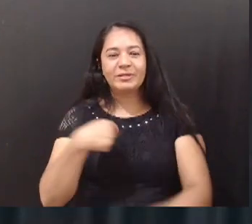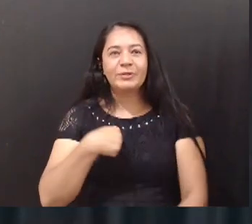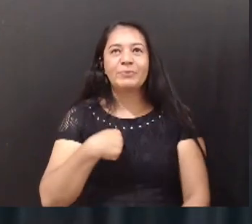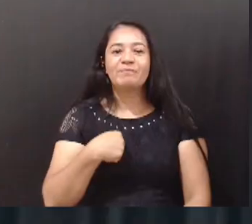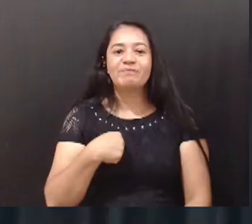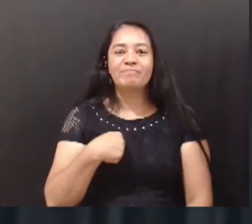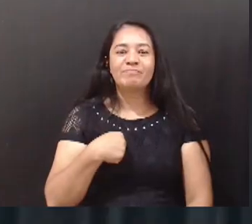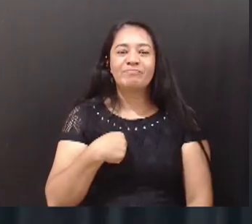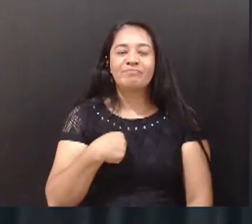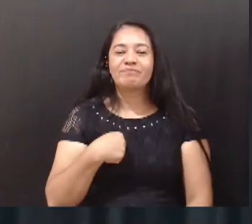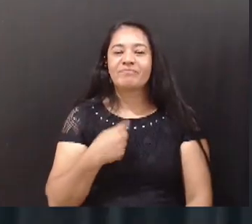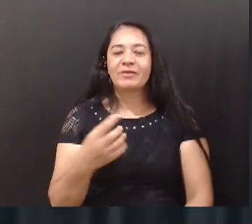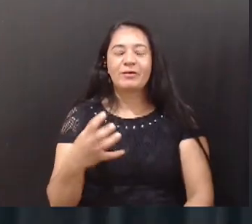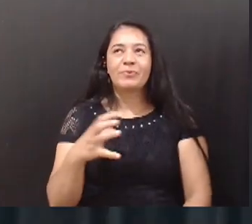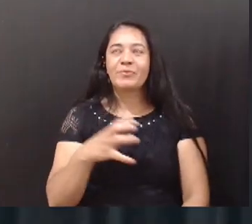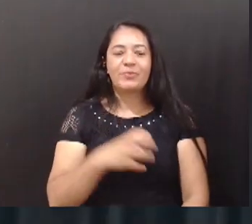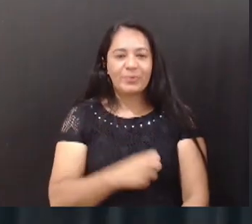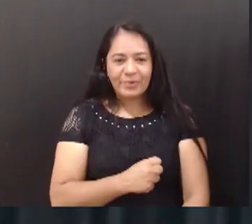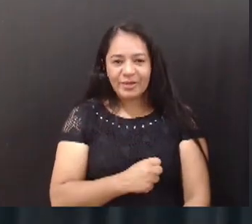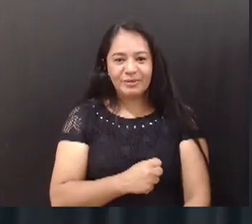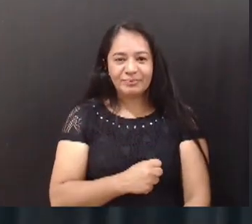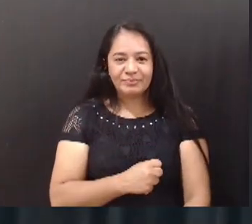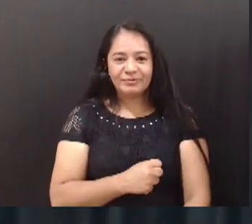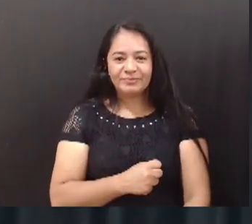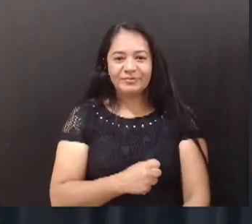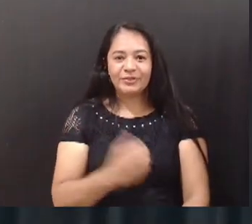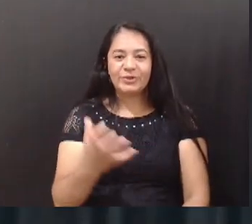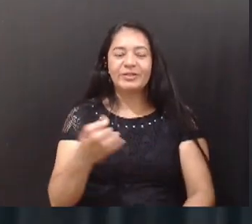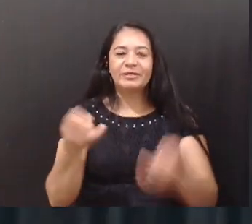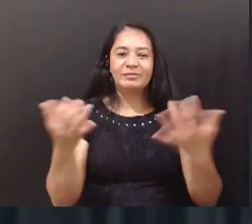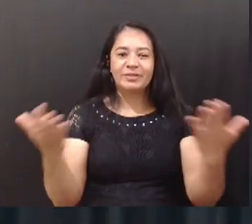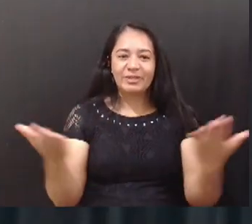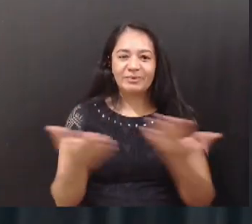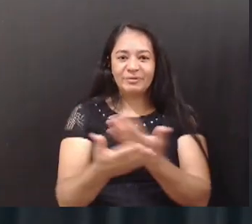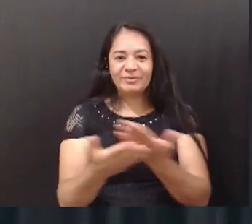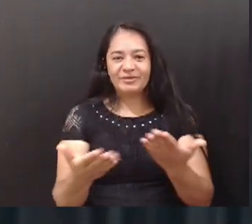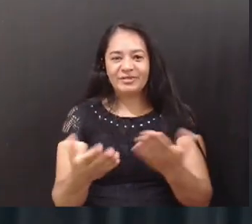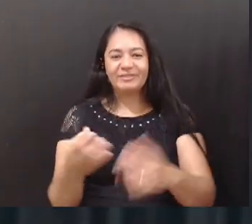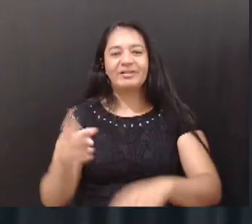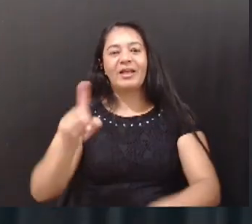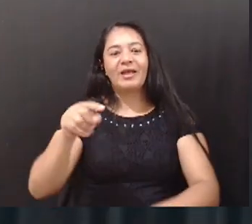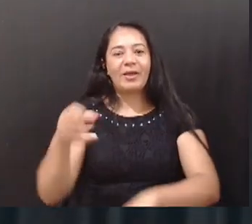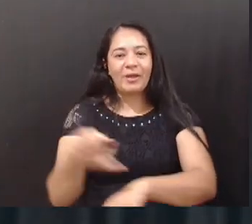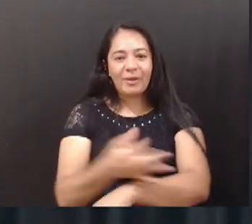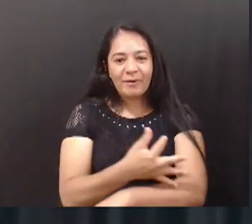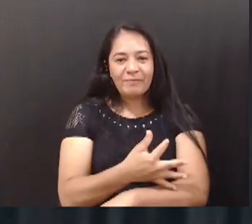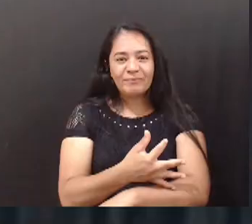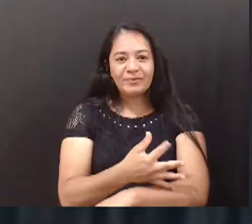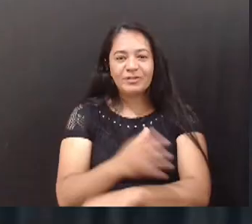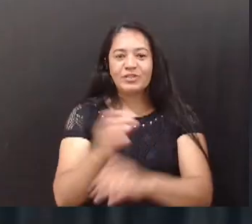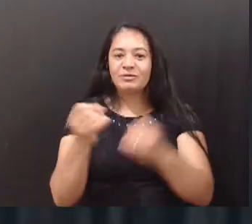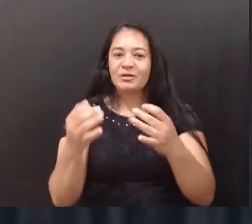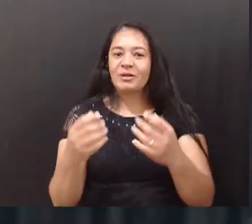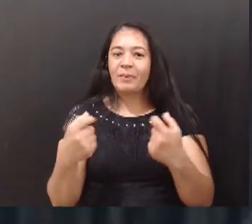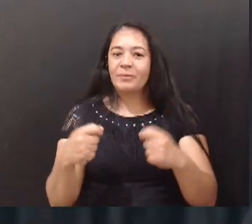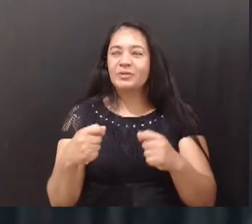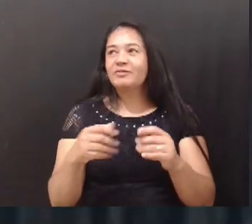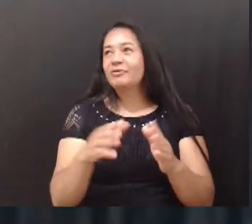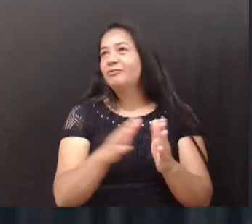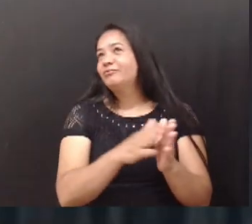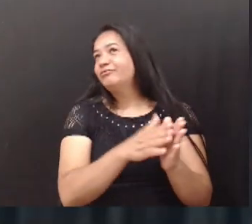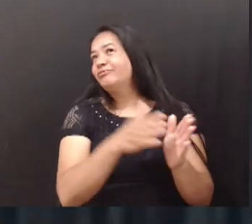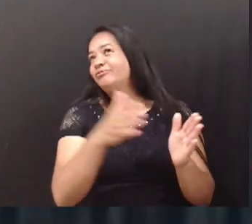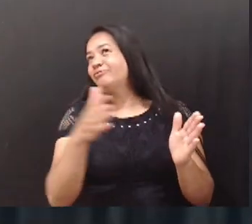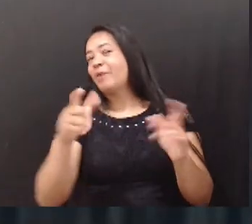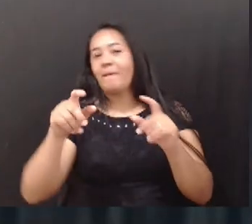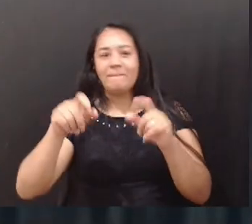realmente apaixonada e que eu queria muito trazer aqui para vocês, era a emoção. Como eu falei, dava pra gente fazer uma série extensa,